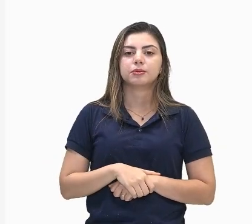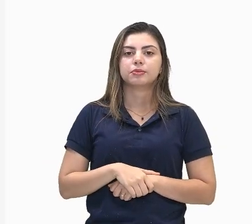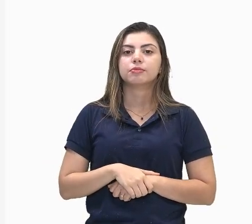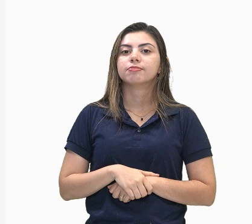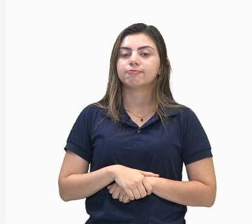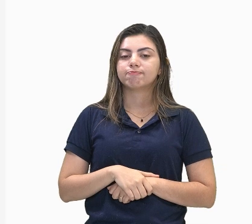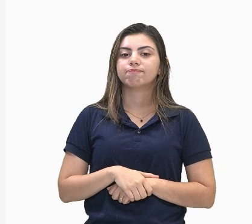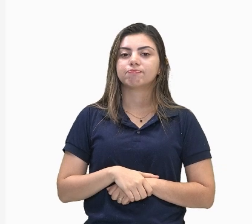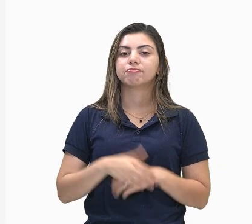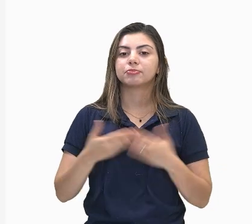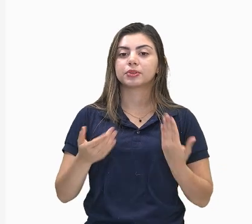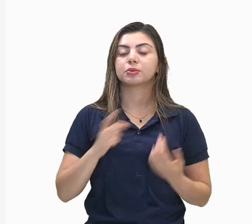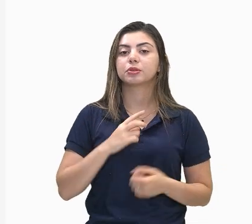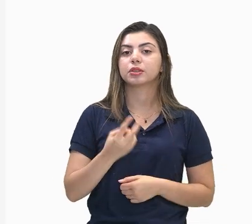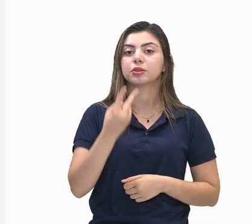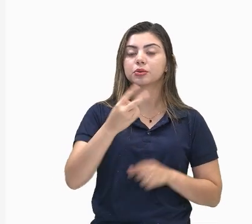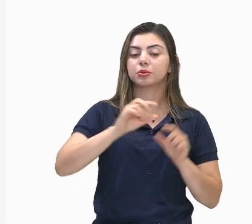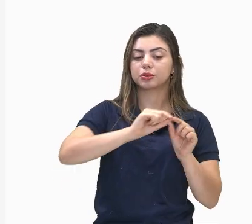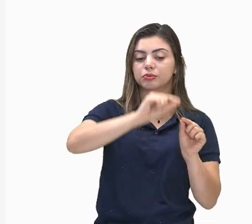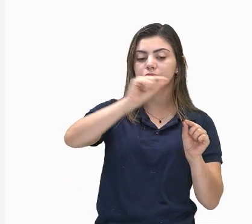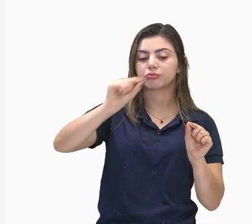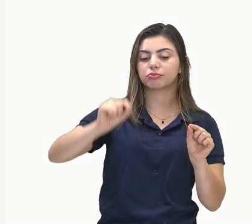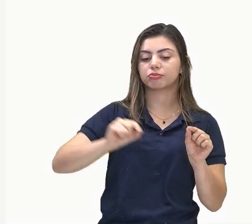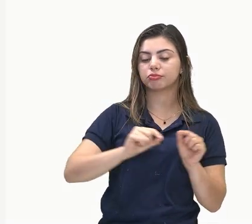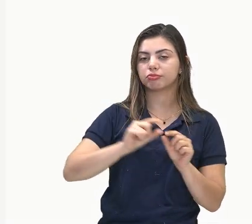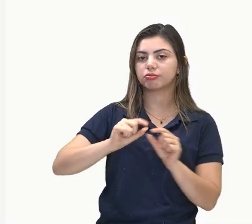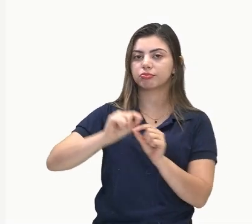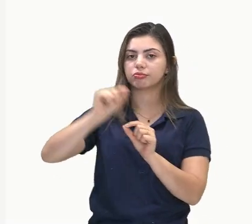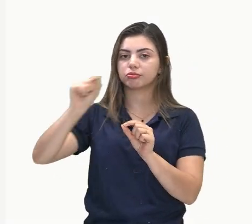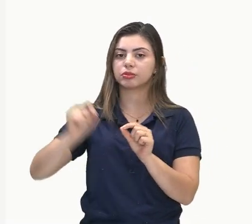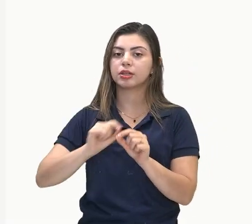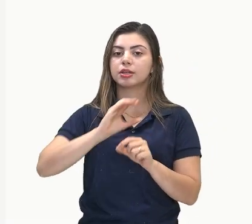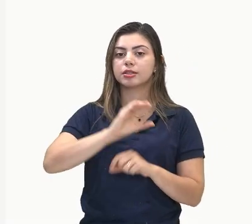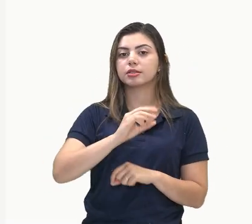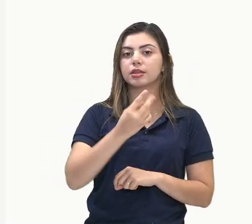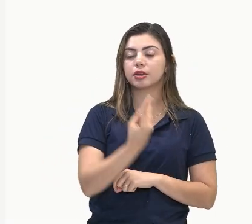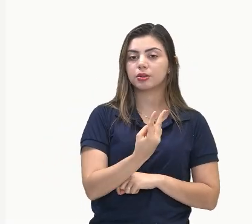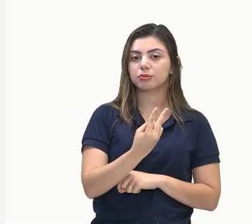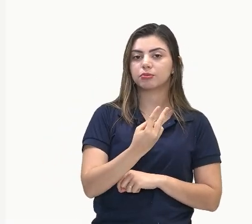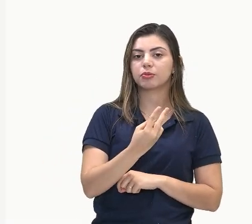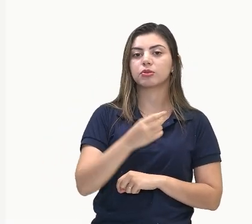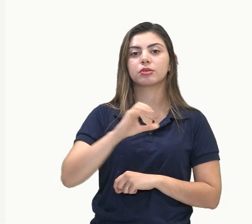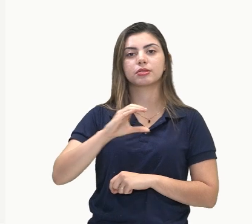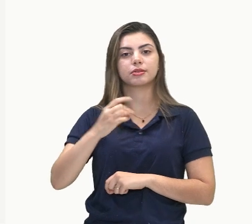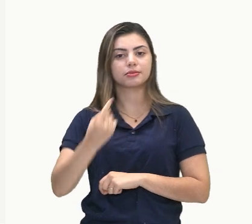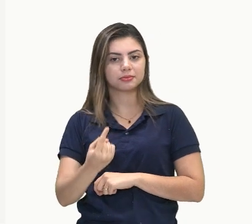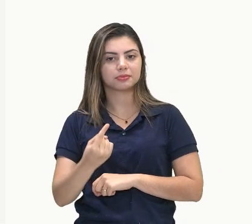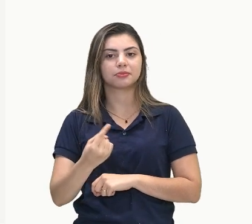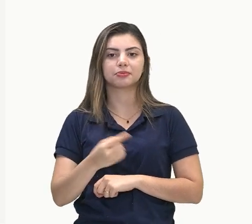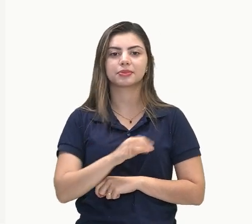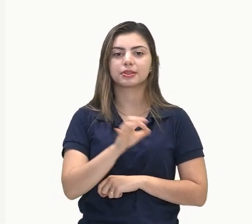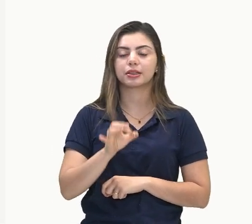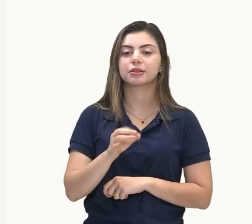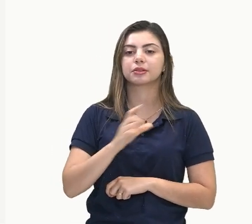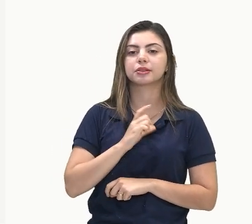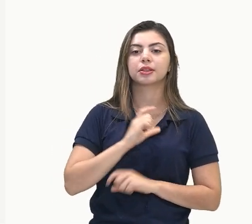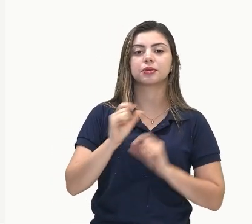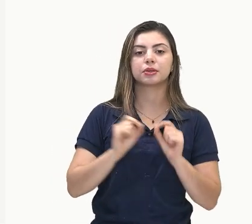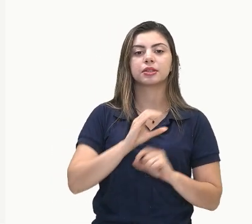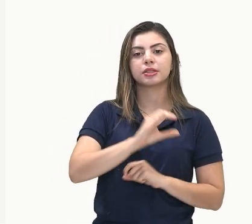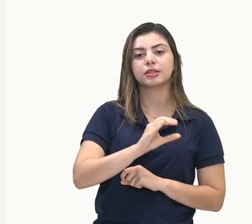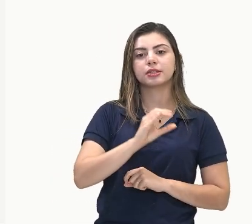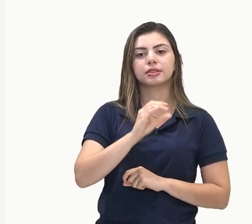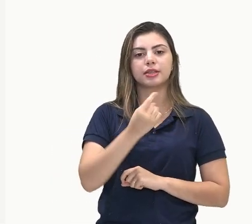olha só, considera duas circunferências, C1 e C2, né? Tem centro, ponto 3 de 1 e raio 5. E C2,